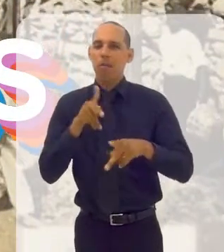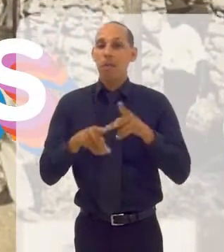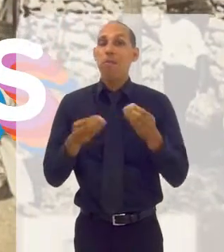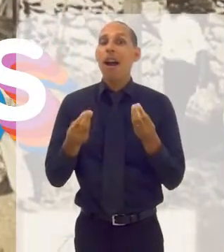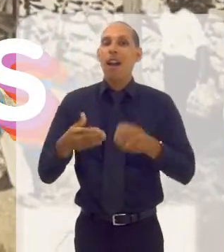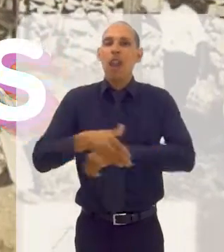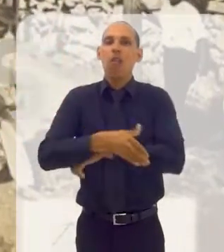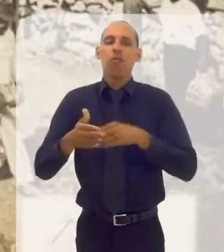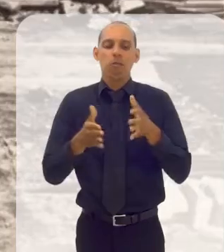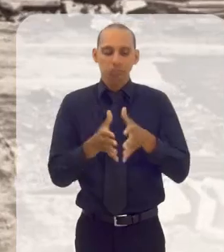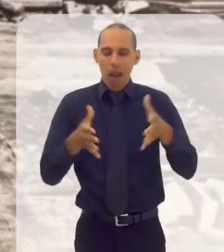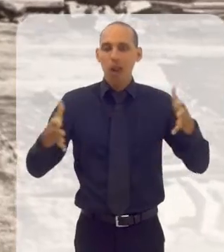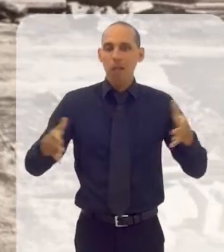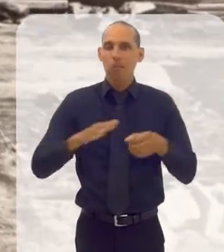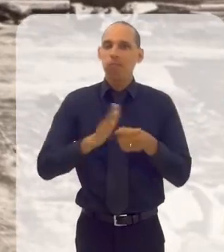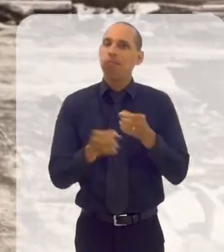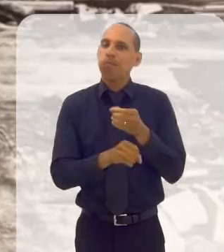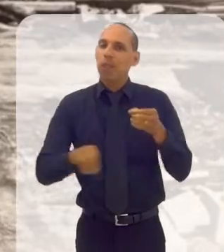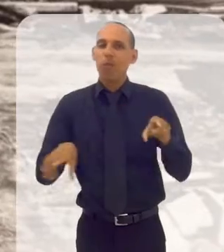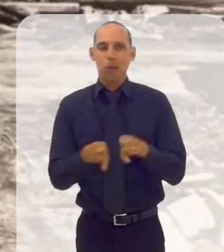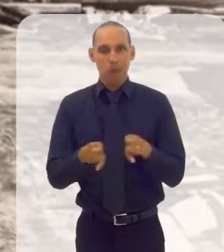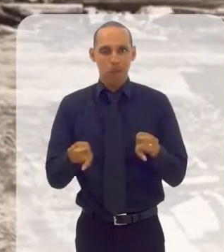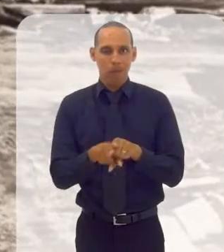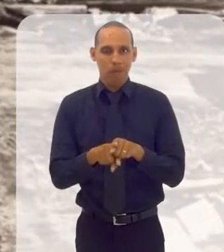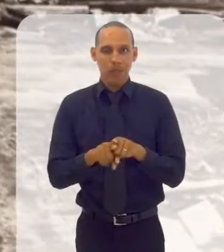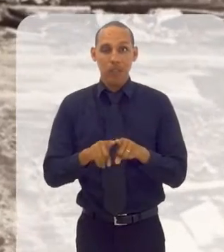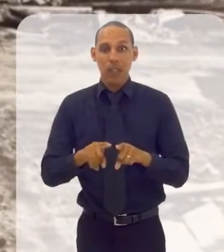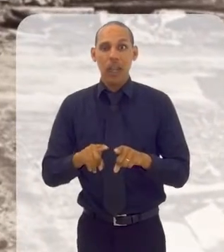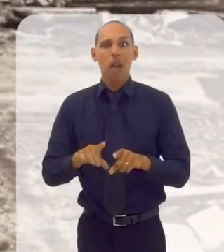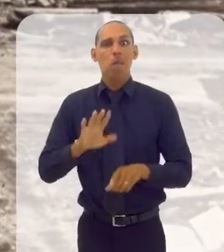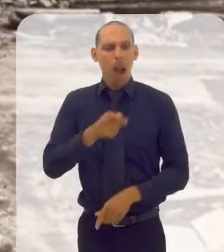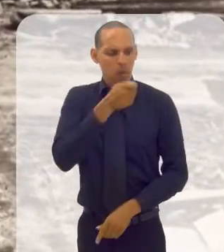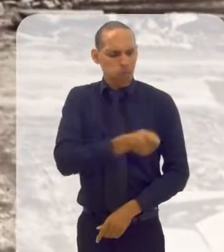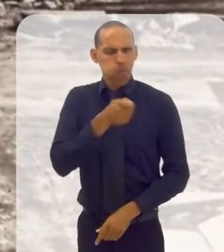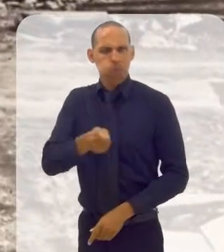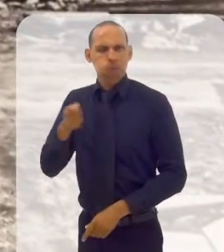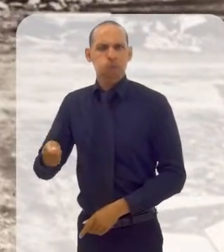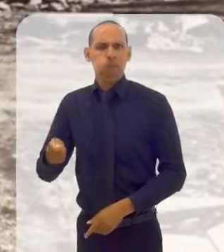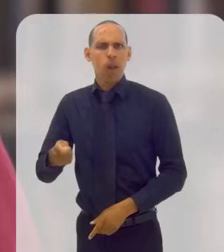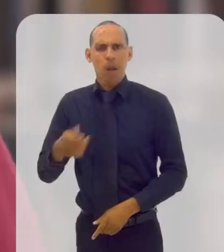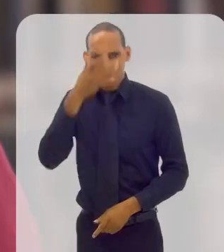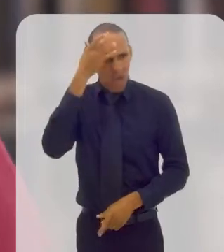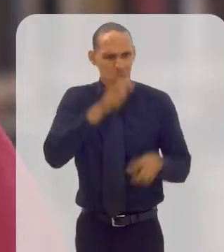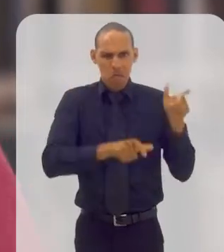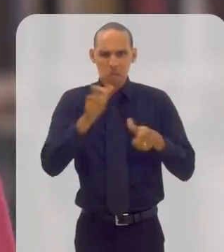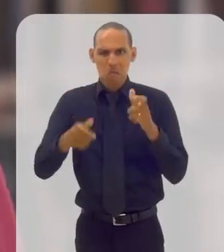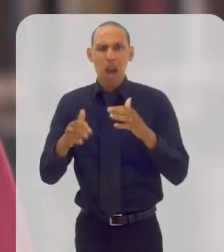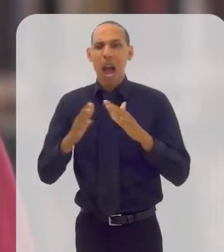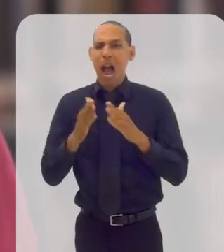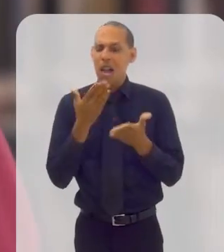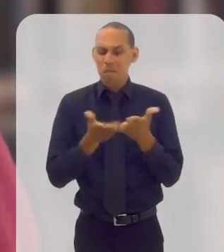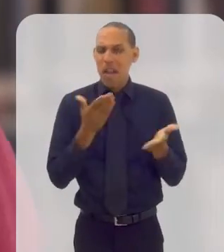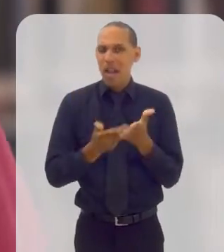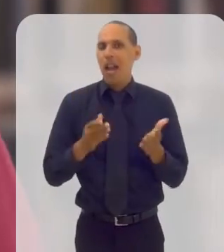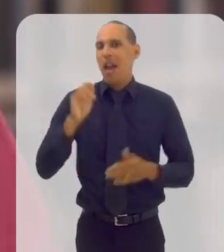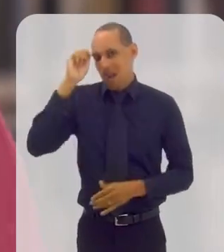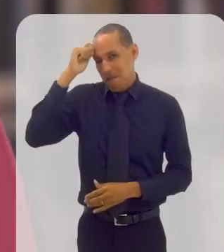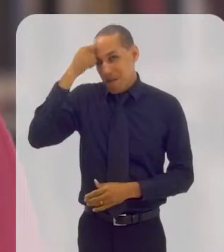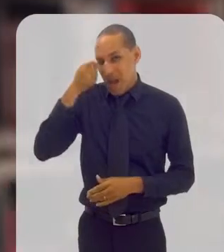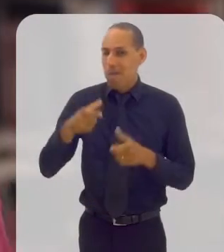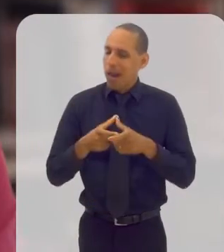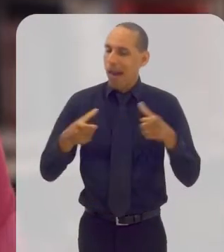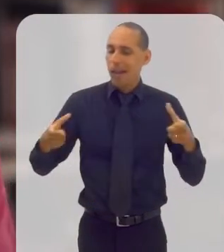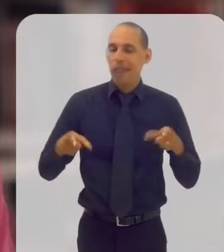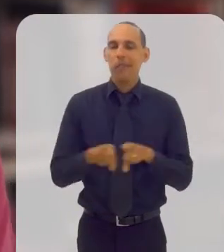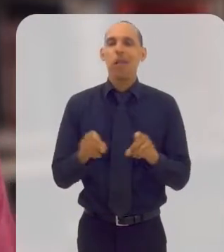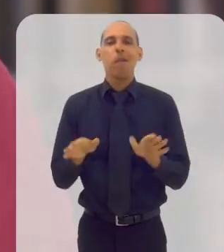para o alargamento de vias e saneamento. Tudo isso aconteceu de forma muito autoritária, desabrigando milhares de pessoas, em sua maioria